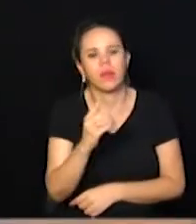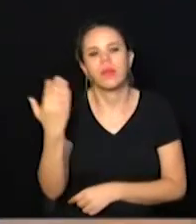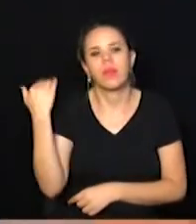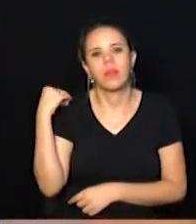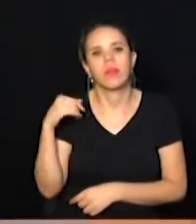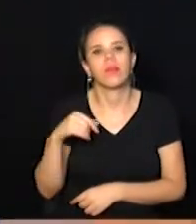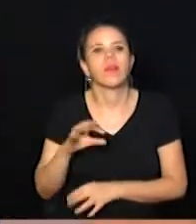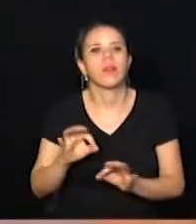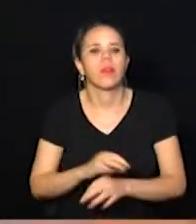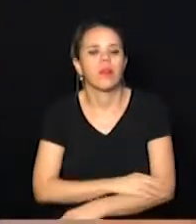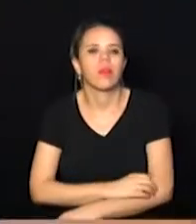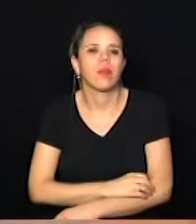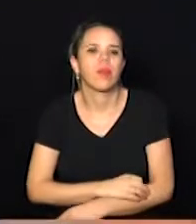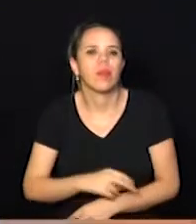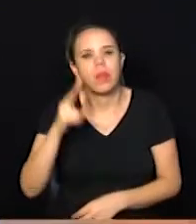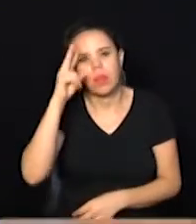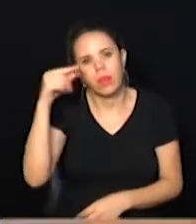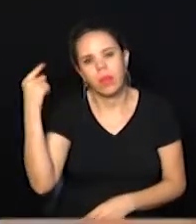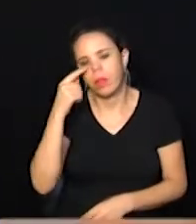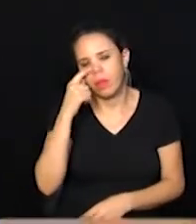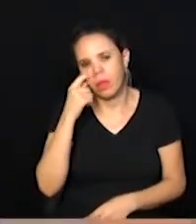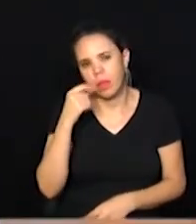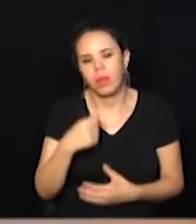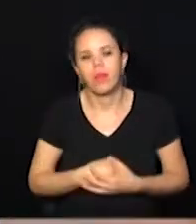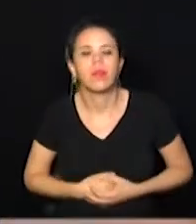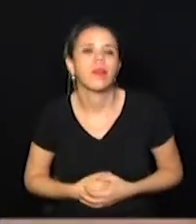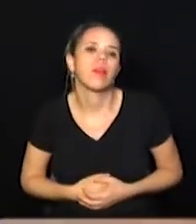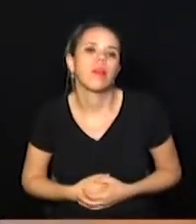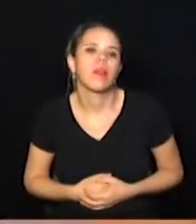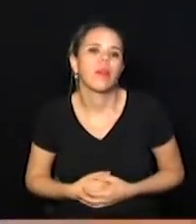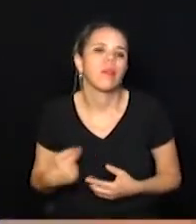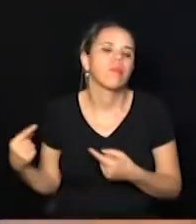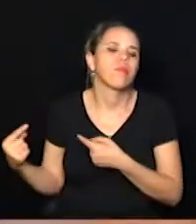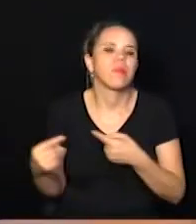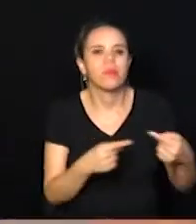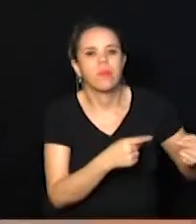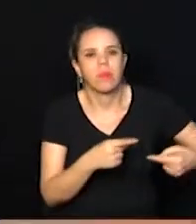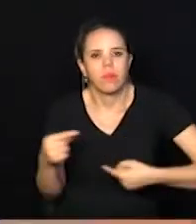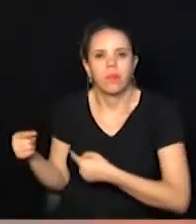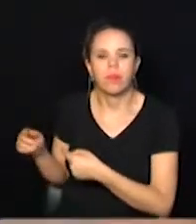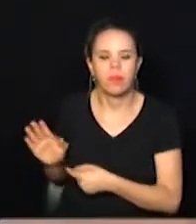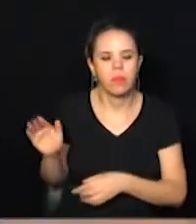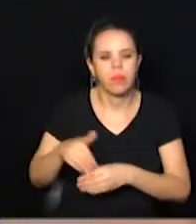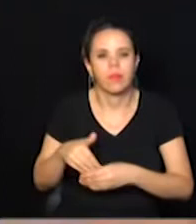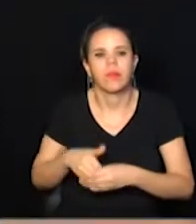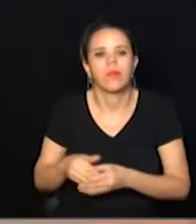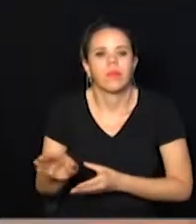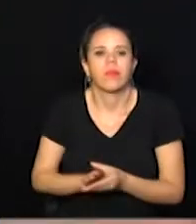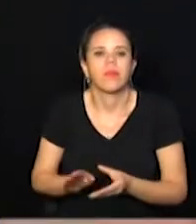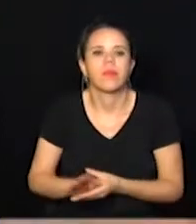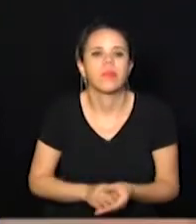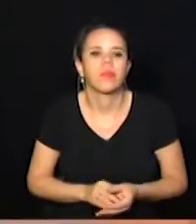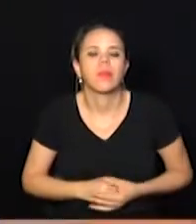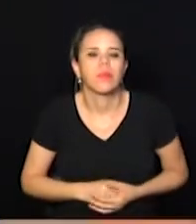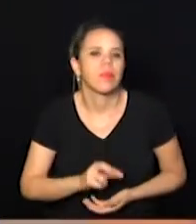reforma do Conselho. Lembrando disso que eu vim para cá, Cecílio. Então, a gente tinha que disputar cada voto no Conselho. Então,